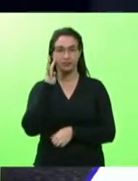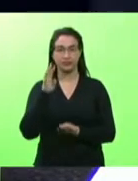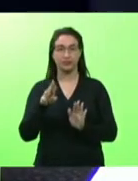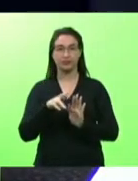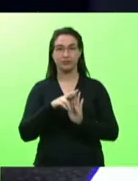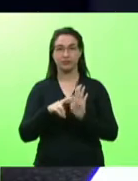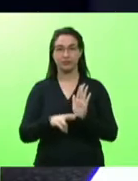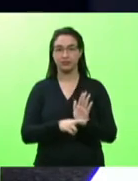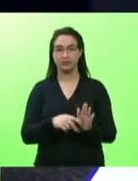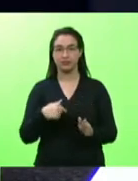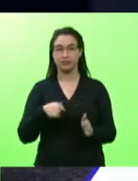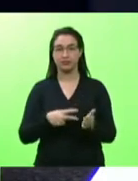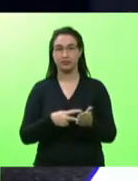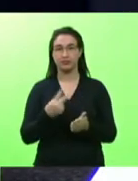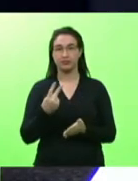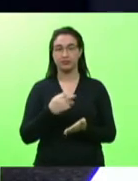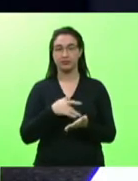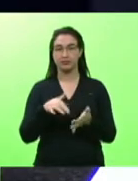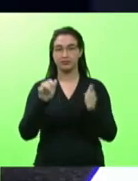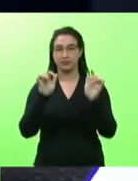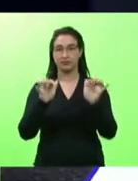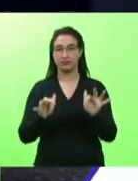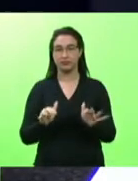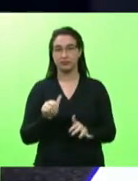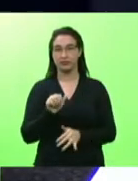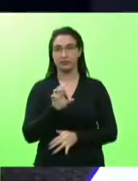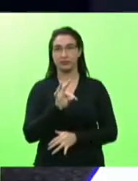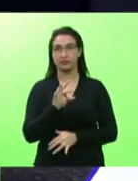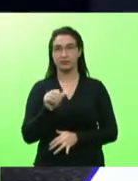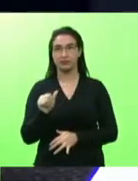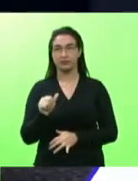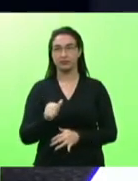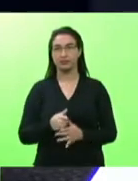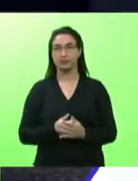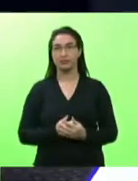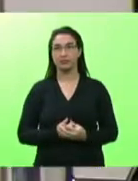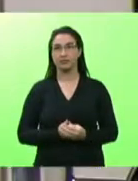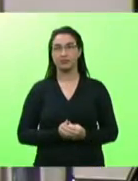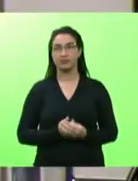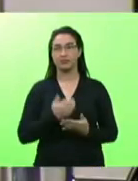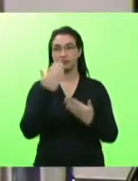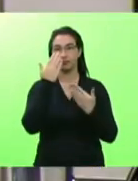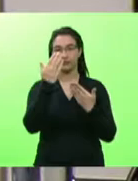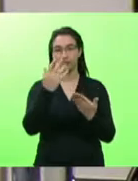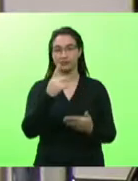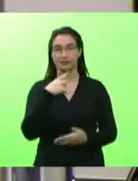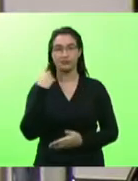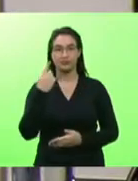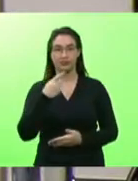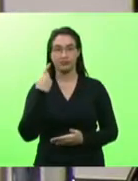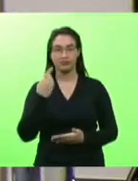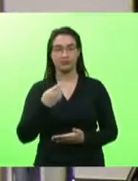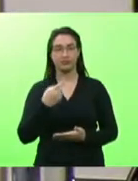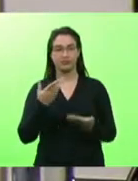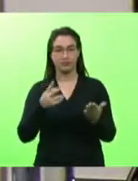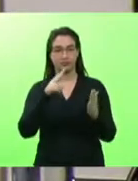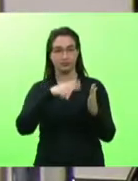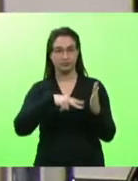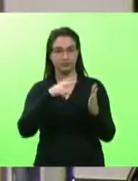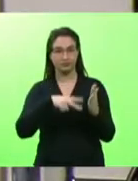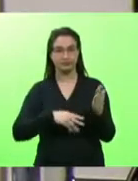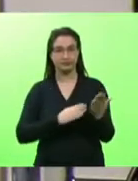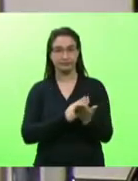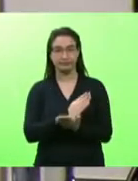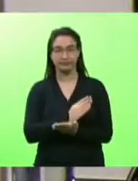Para constar, eu, segundo o secretário, lavrei a presente ata. Obrigado, deputado. Dou por aprovada a ata que acaba de ser lida.